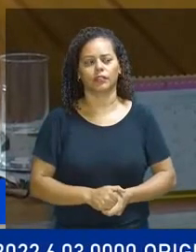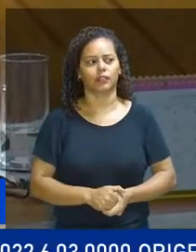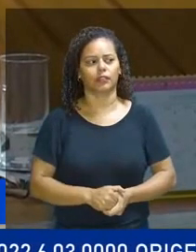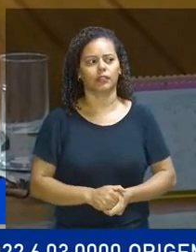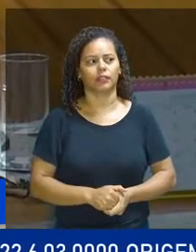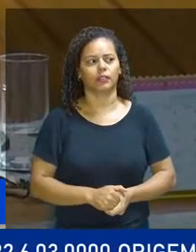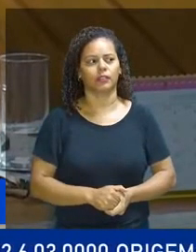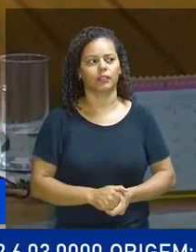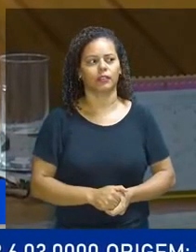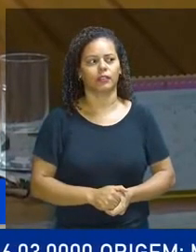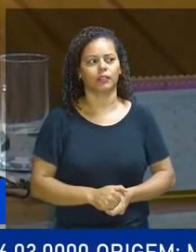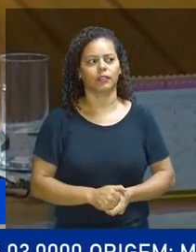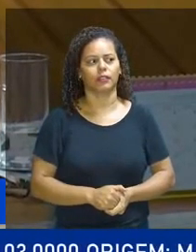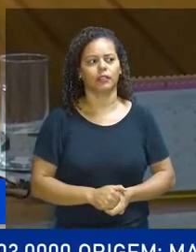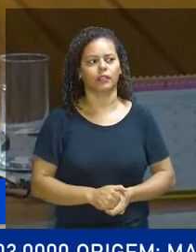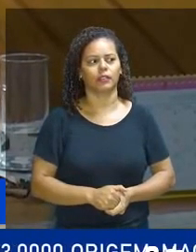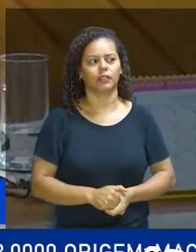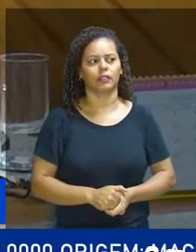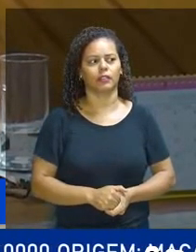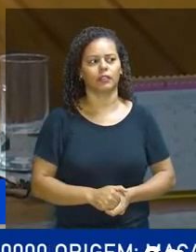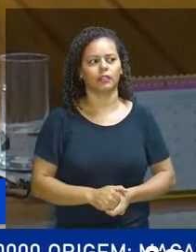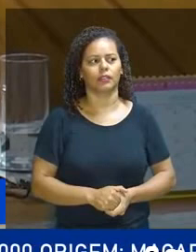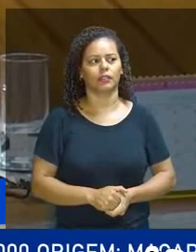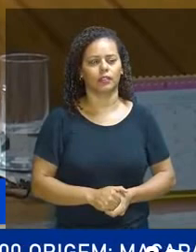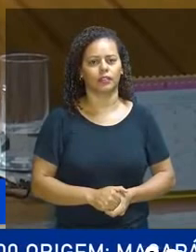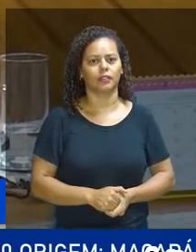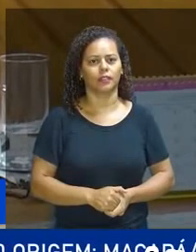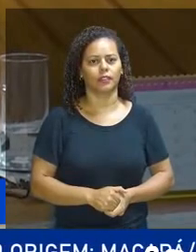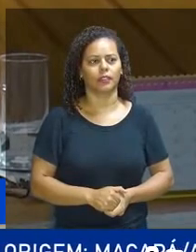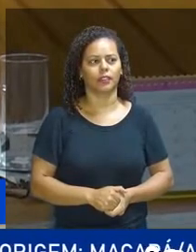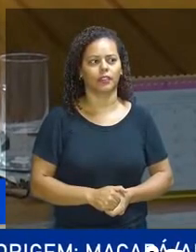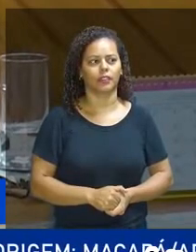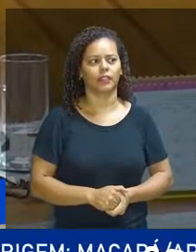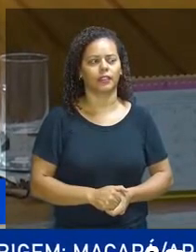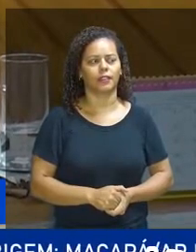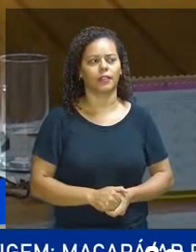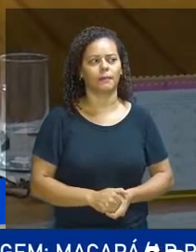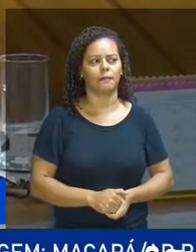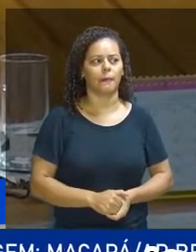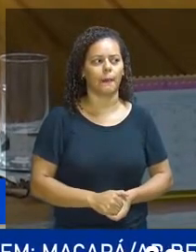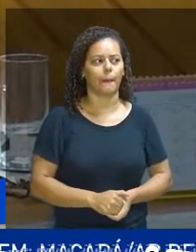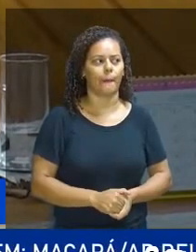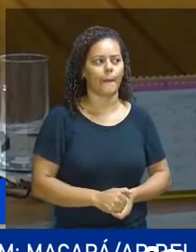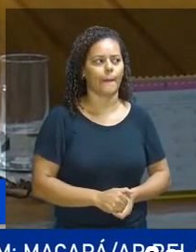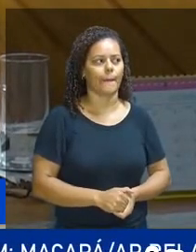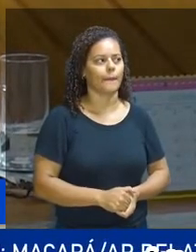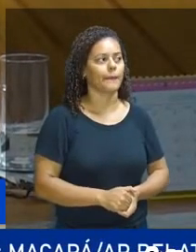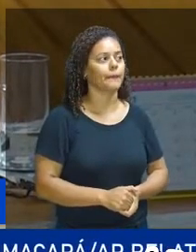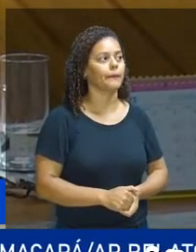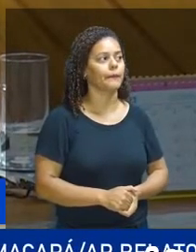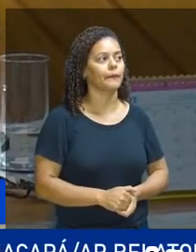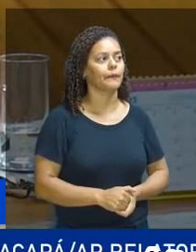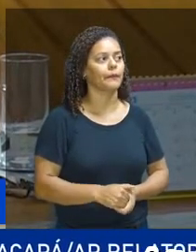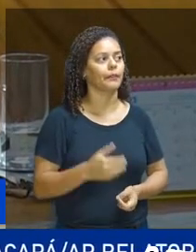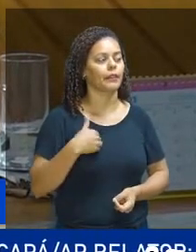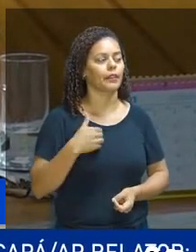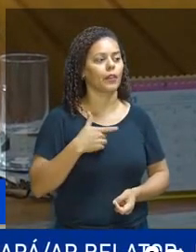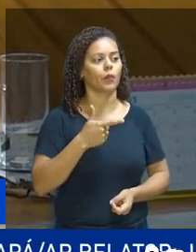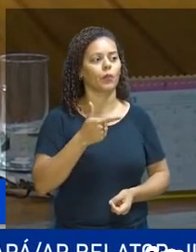conheço, né, dos embargos. Se não houver quem que pense de forma contrária, eu já passo